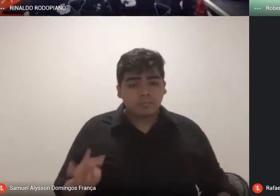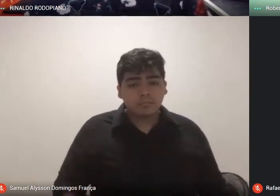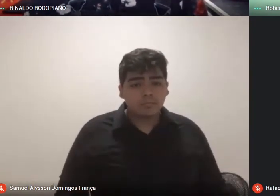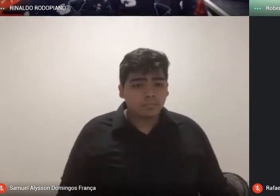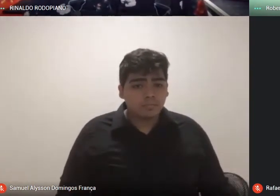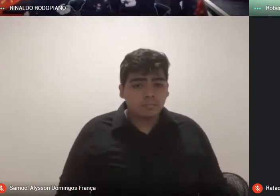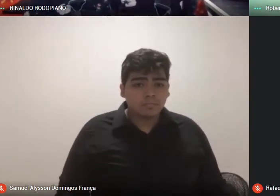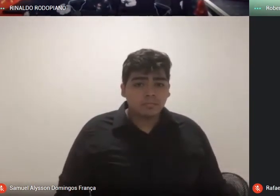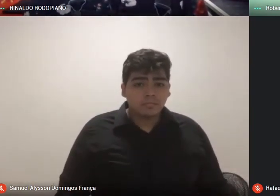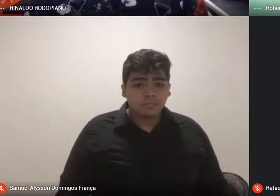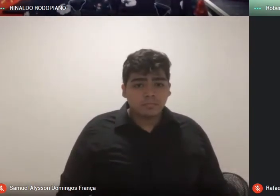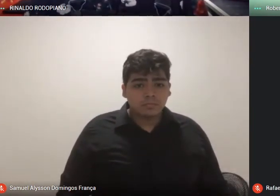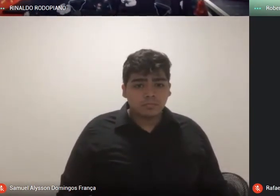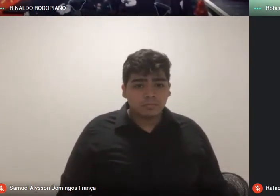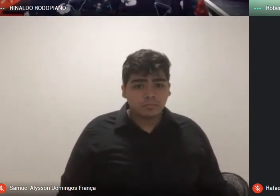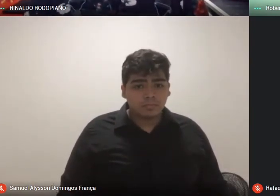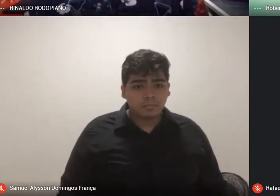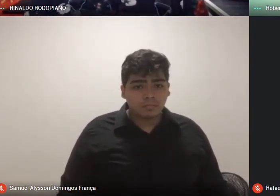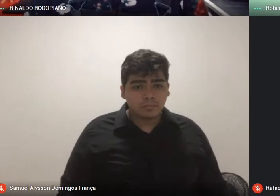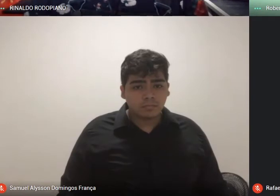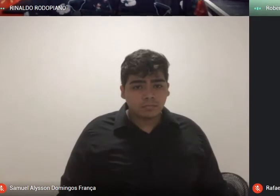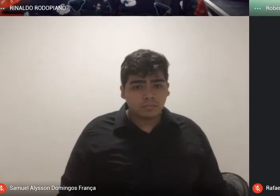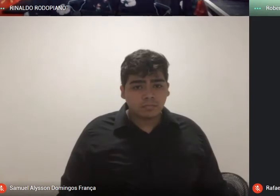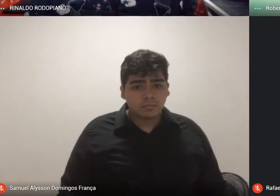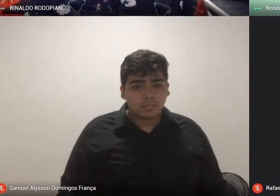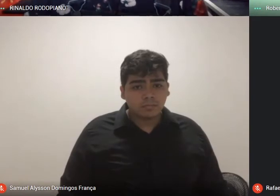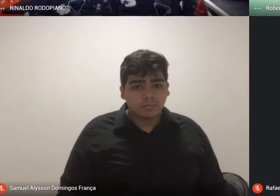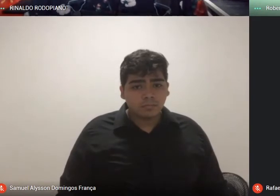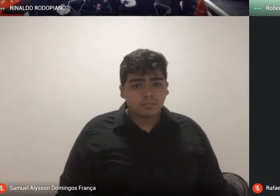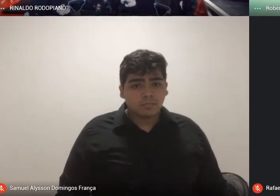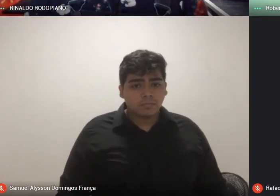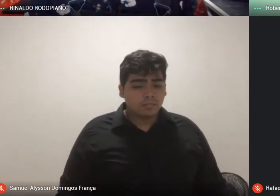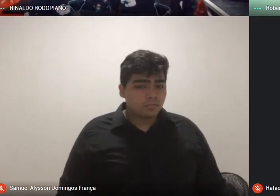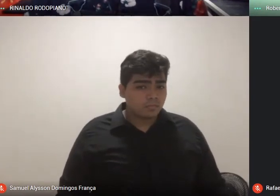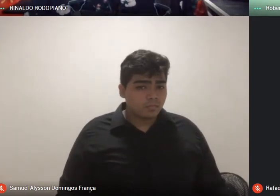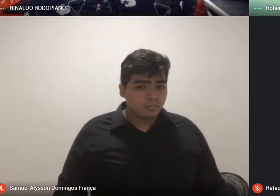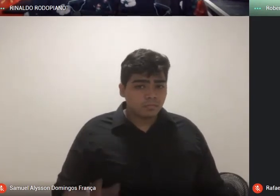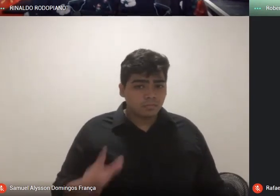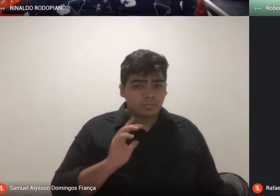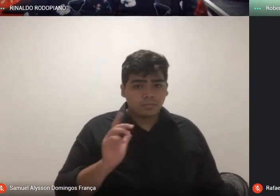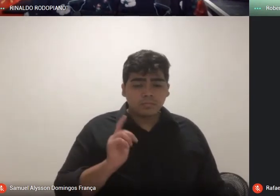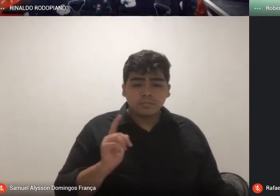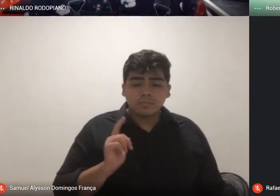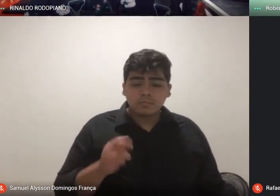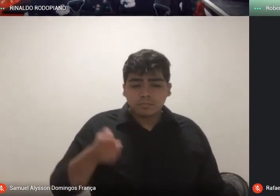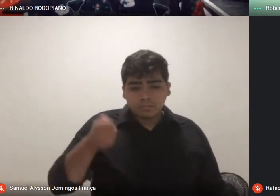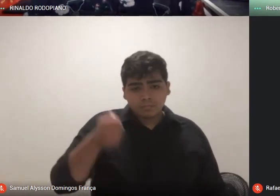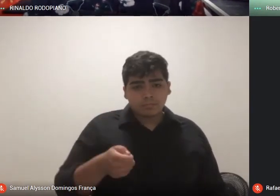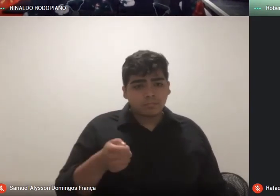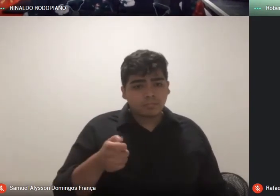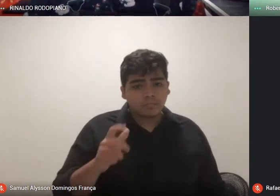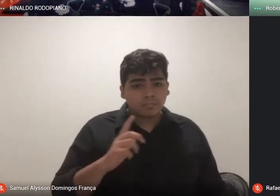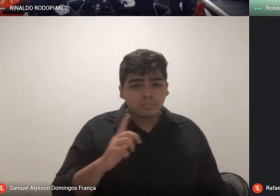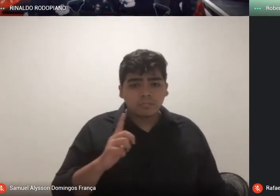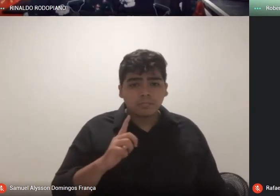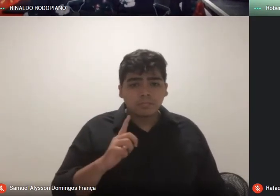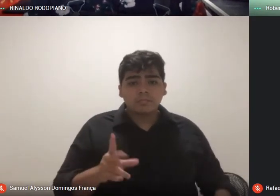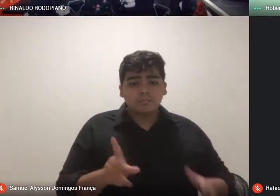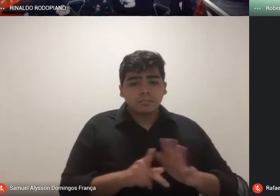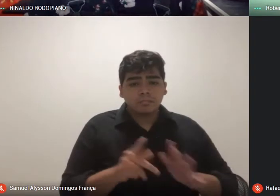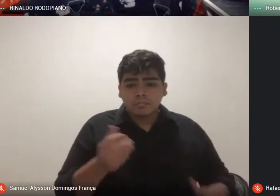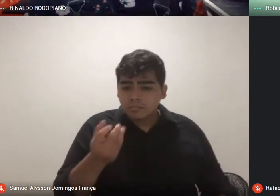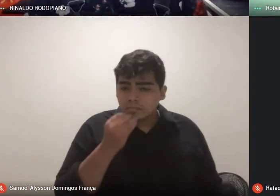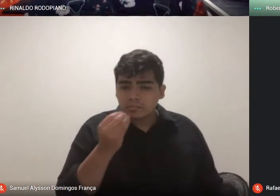voltada até para a edificação, aquela coisa, né, meio que rígida, mas aí você joga uma possibilidade completamente